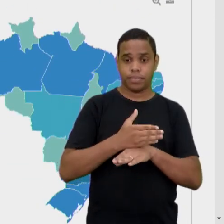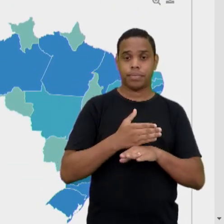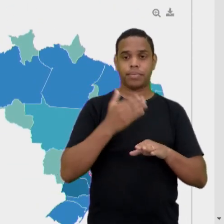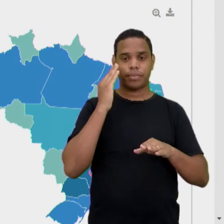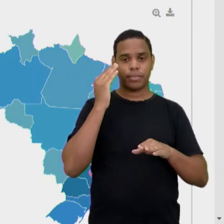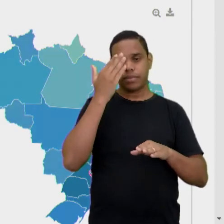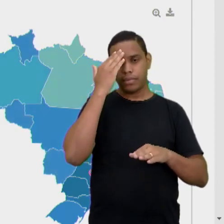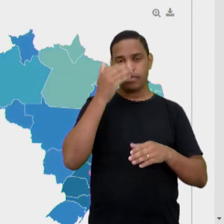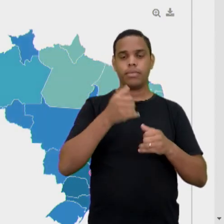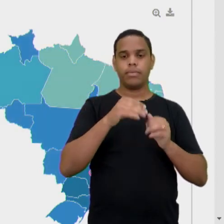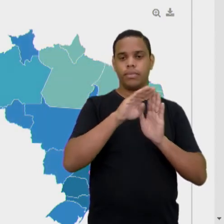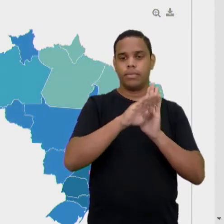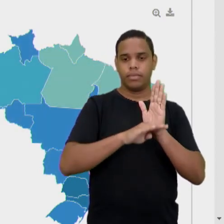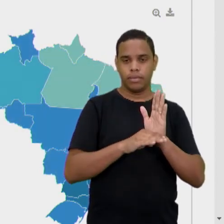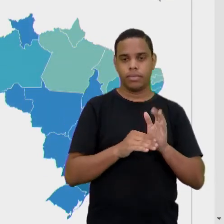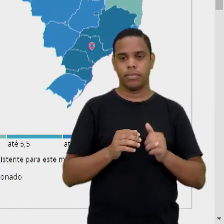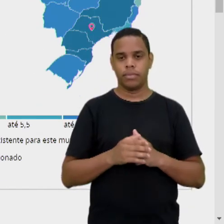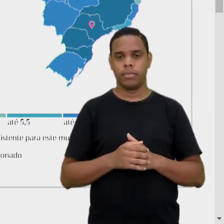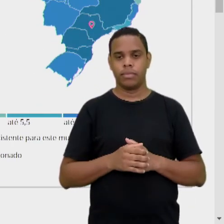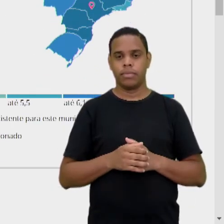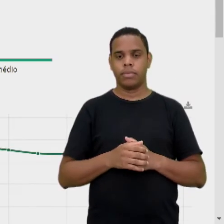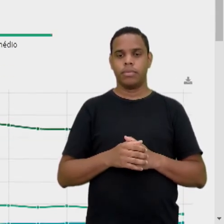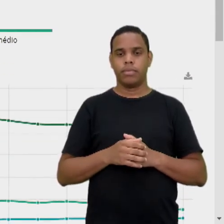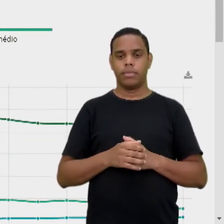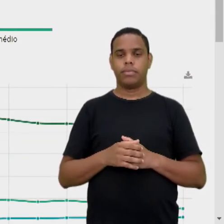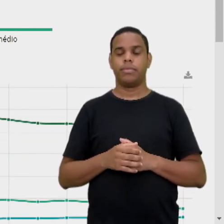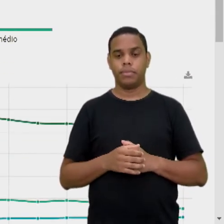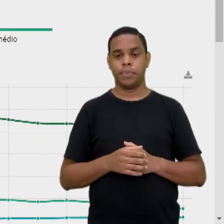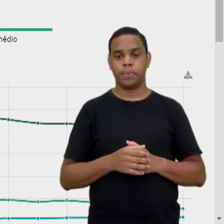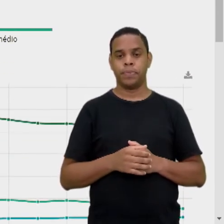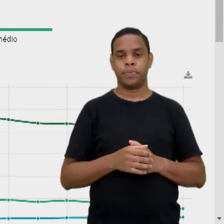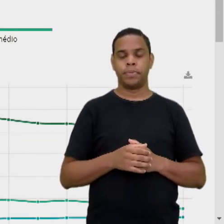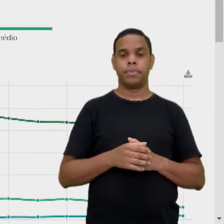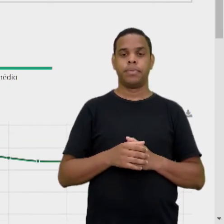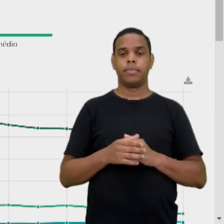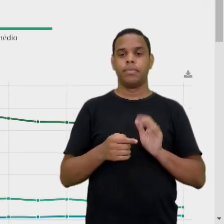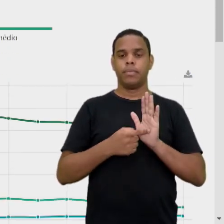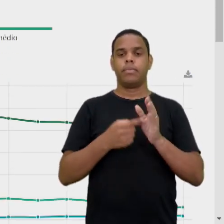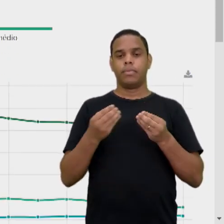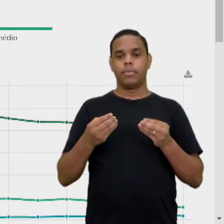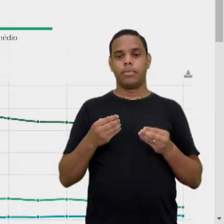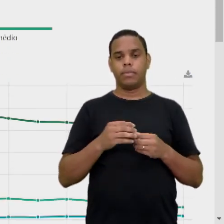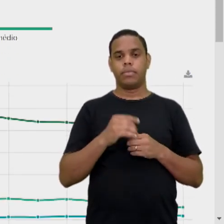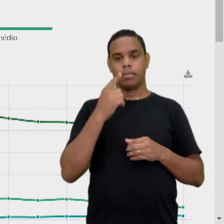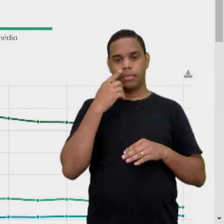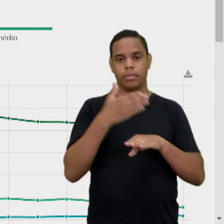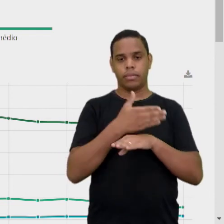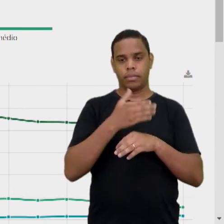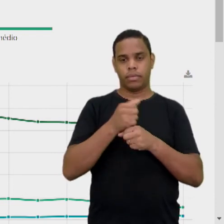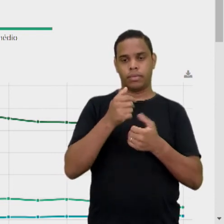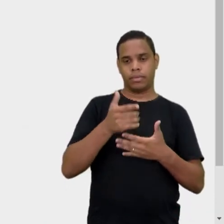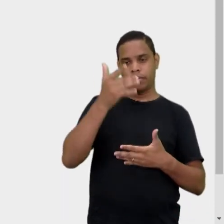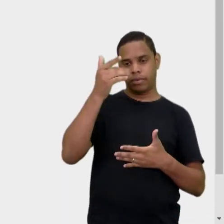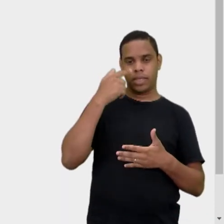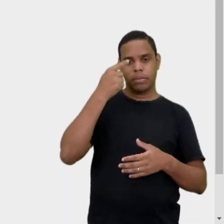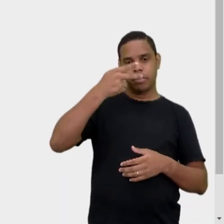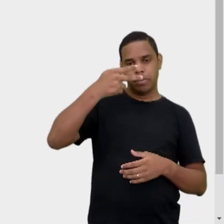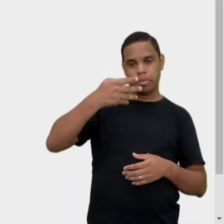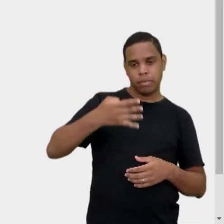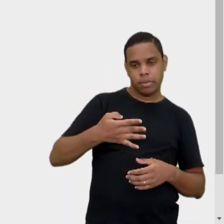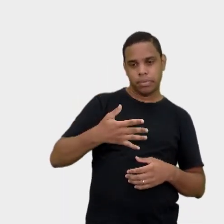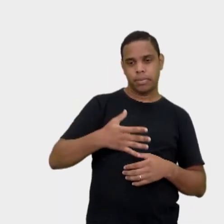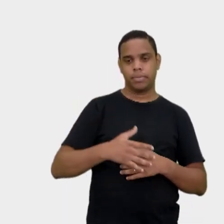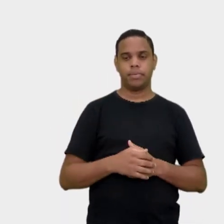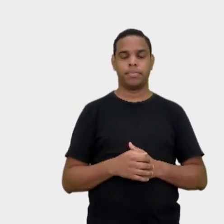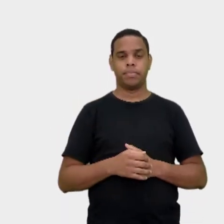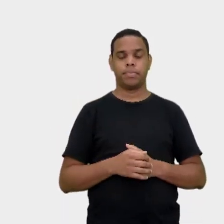a gente pode até acessar o ranking. Ó, eu posso acessar o ranking aqui, né, dessa relação aqui, ó, acessar página de ranking. Tá